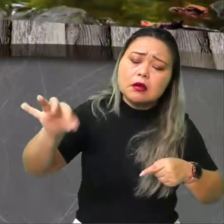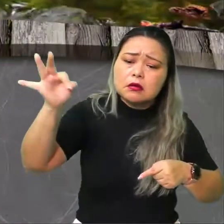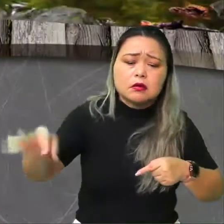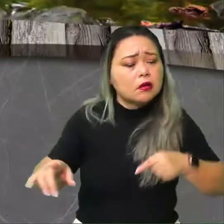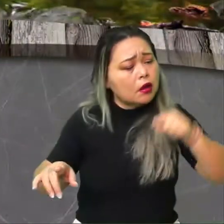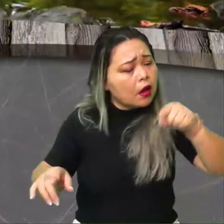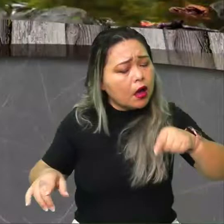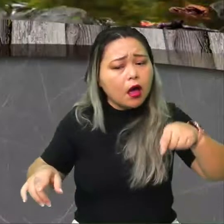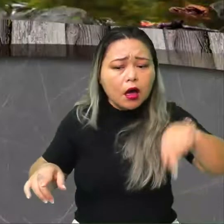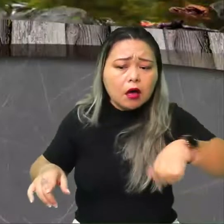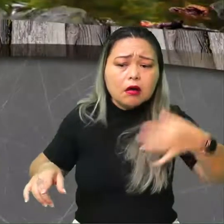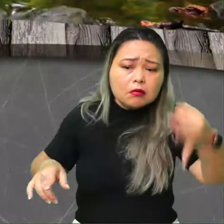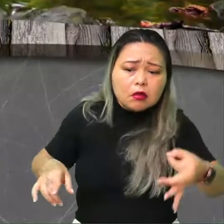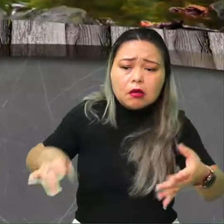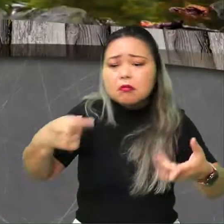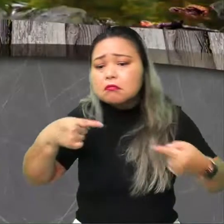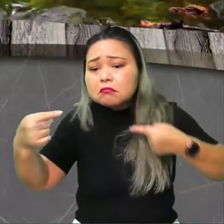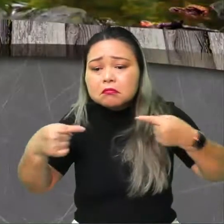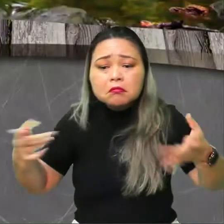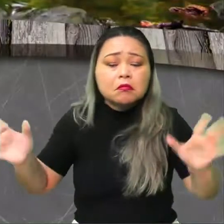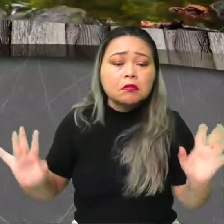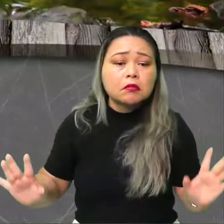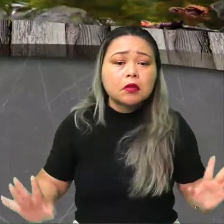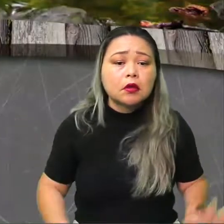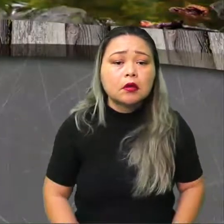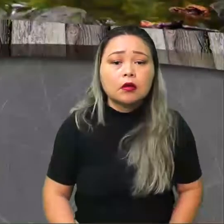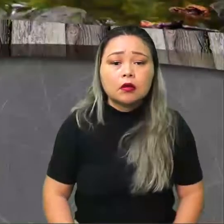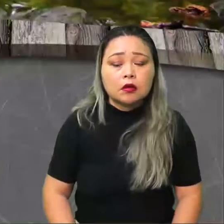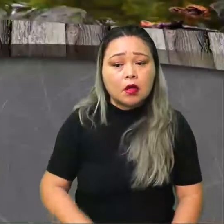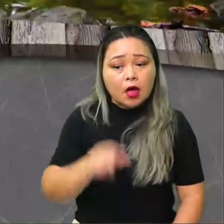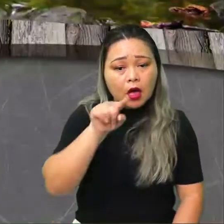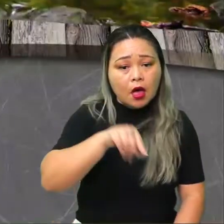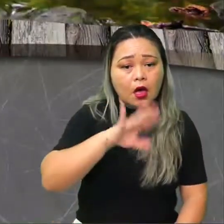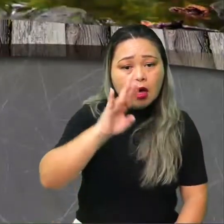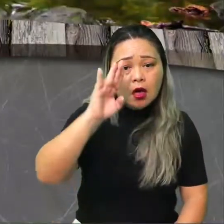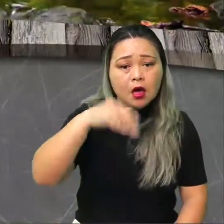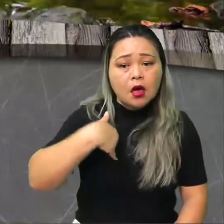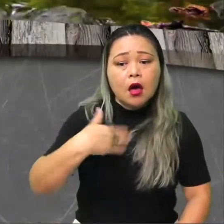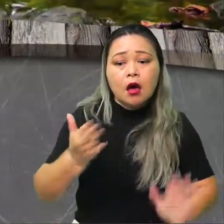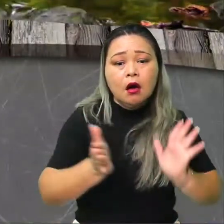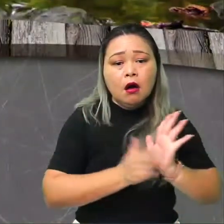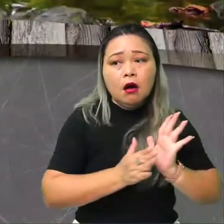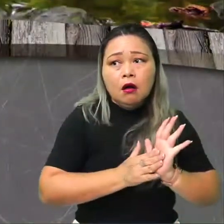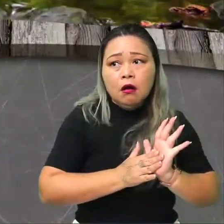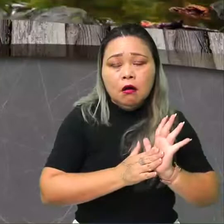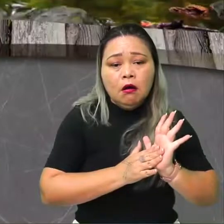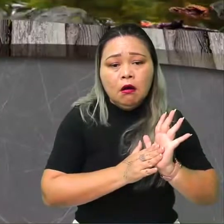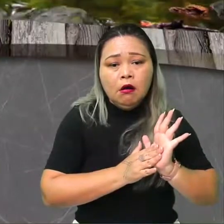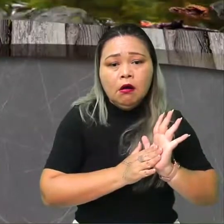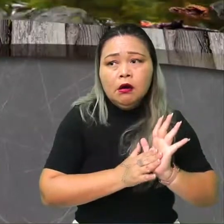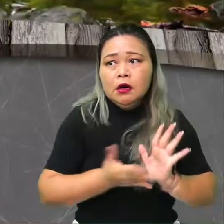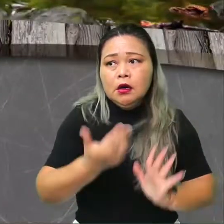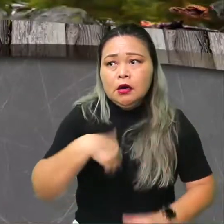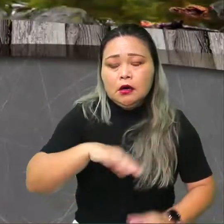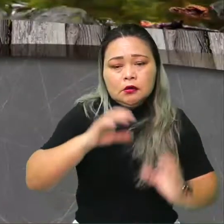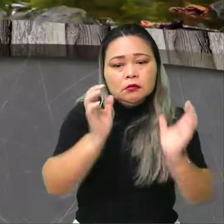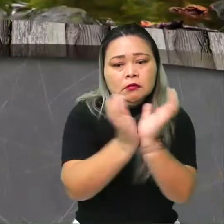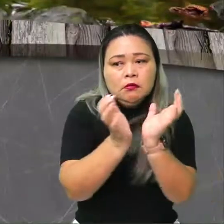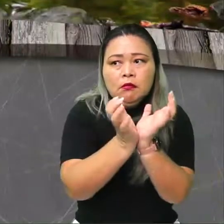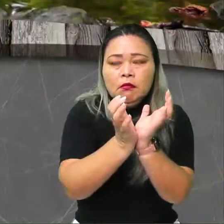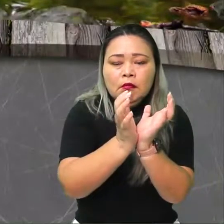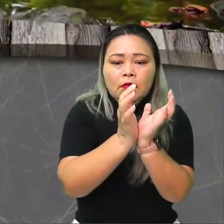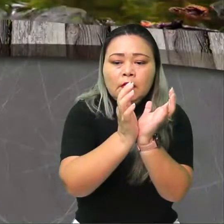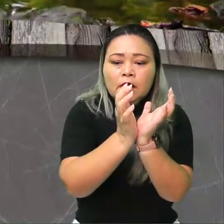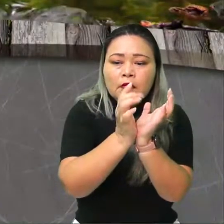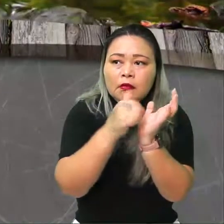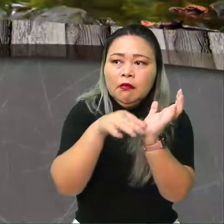certa, não é a heterotrófica que é certa. Aqueles que estavam propondo a hipótese, né, autotrófica diziam